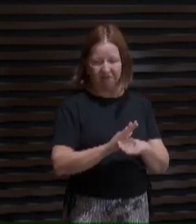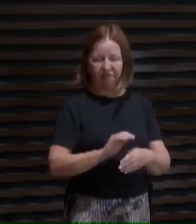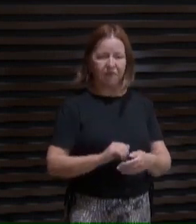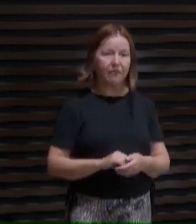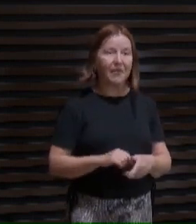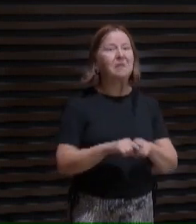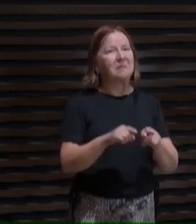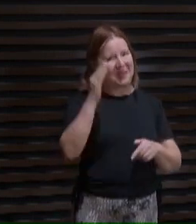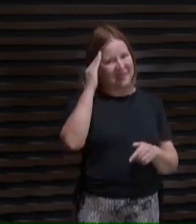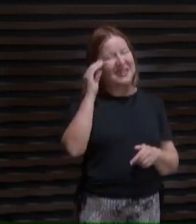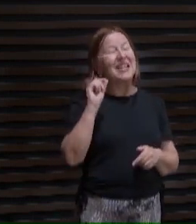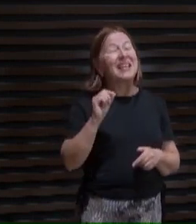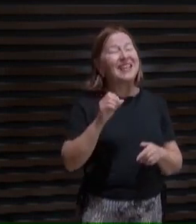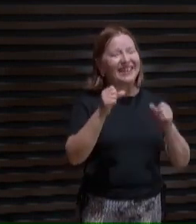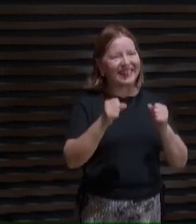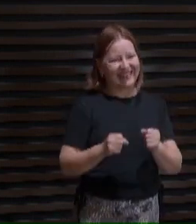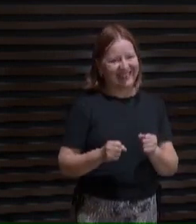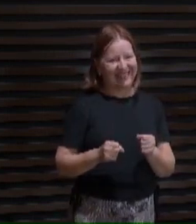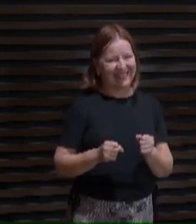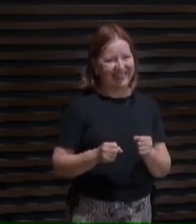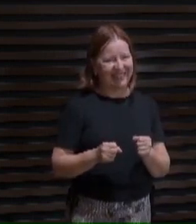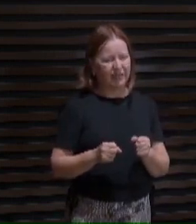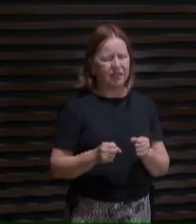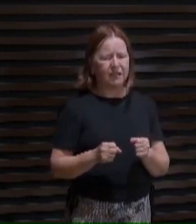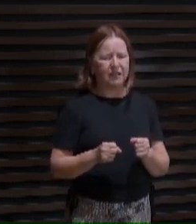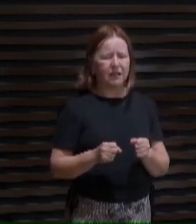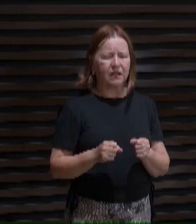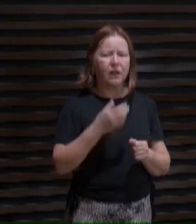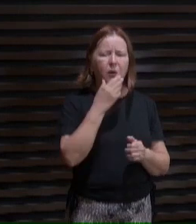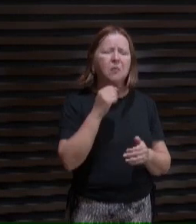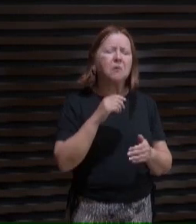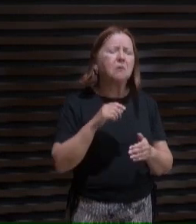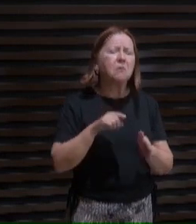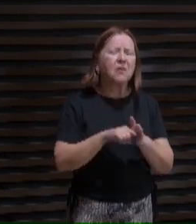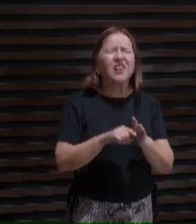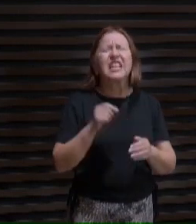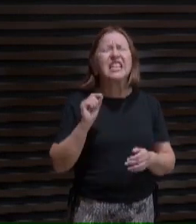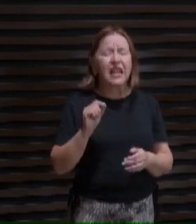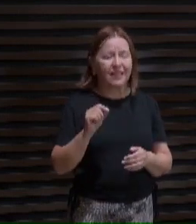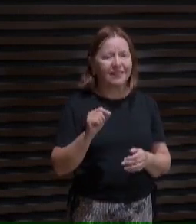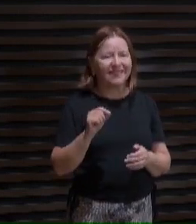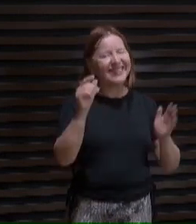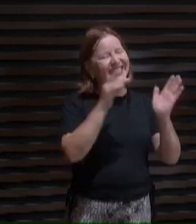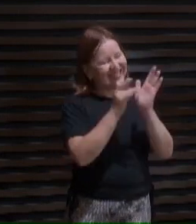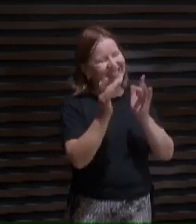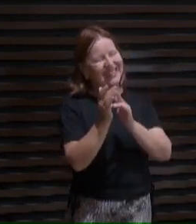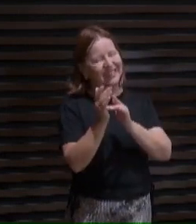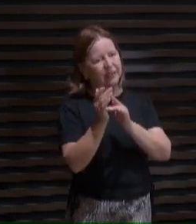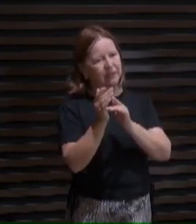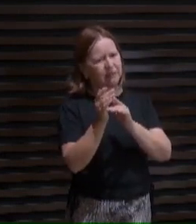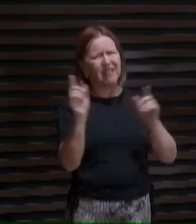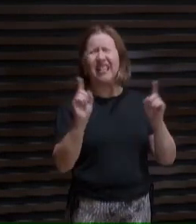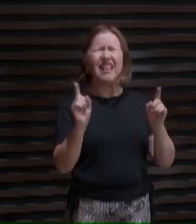Mas eu sei quem pode. E ele disse: quem pode? Ele disse: Jesus. Ele disse: